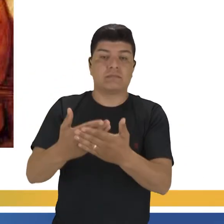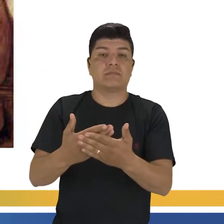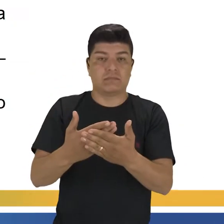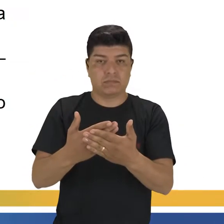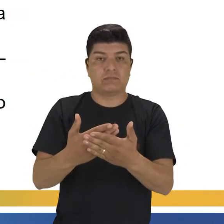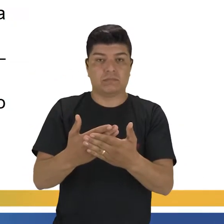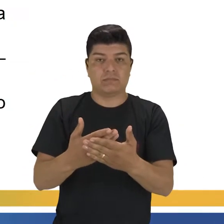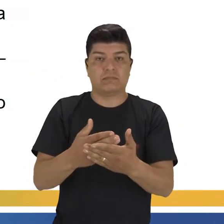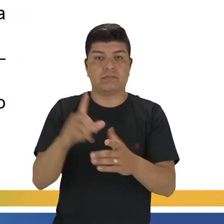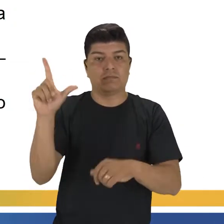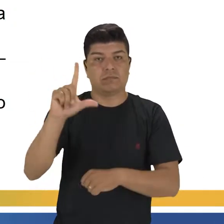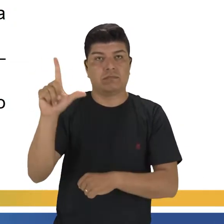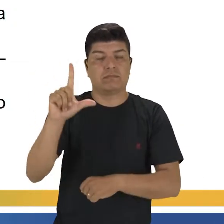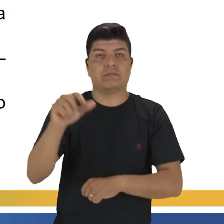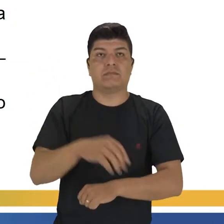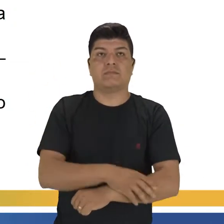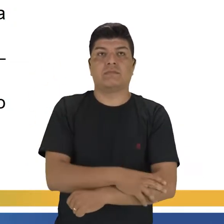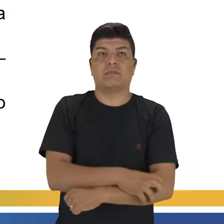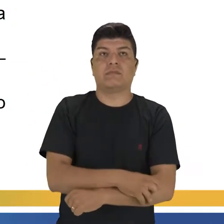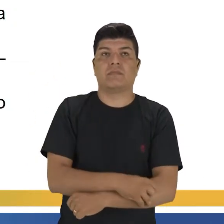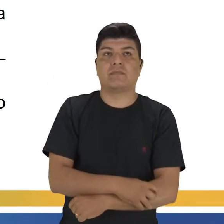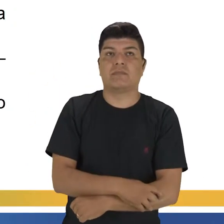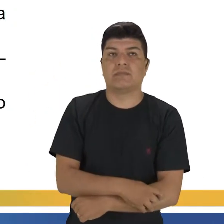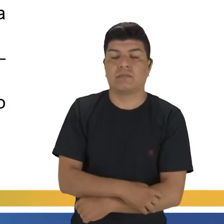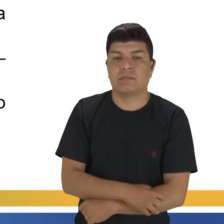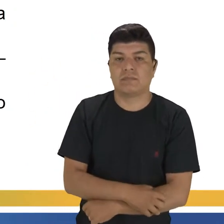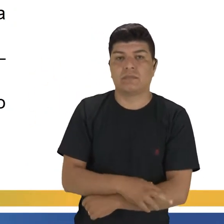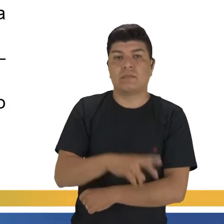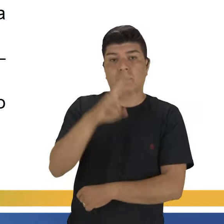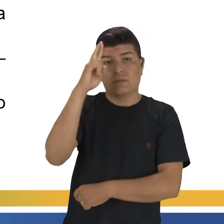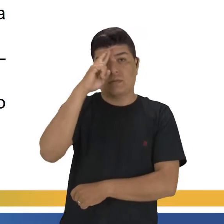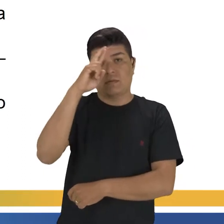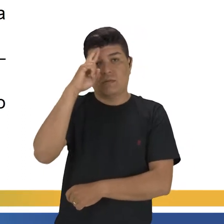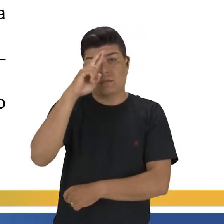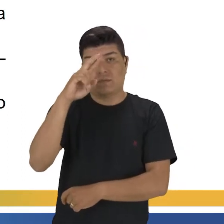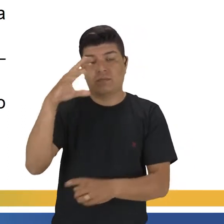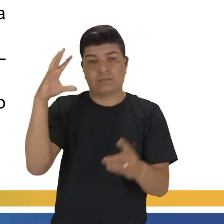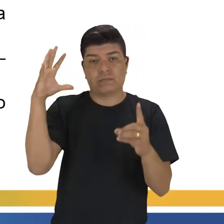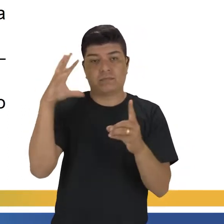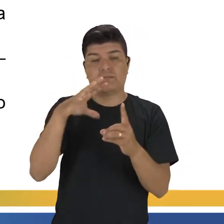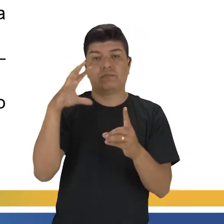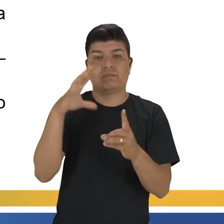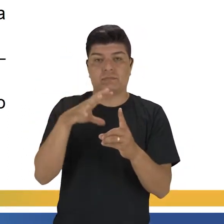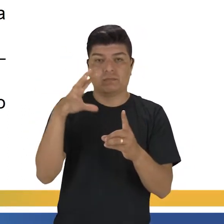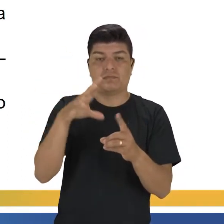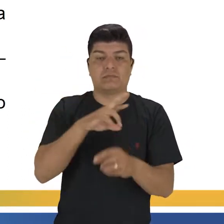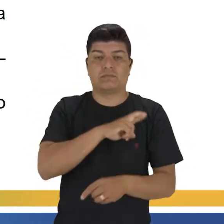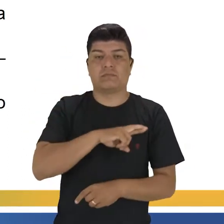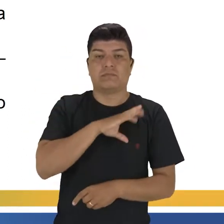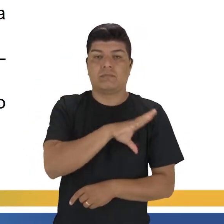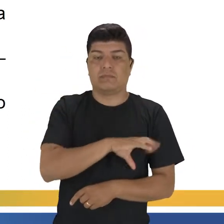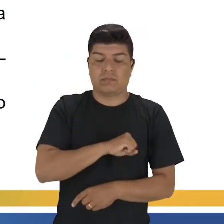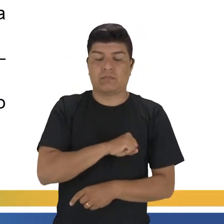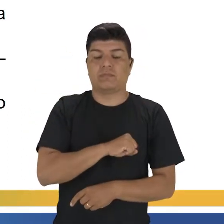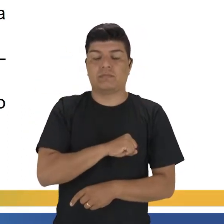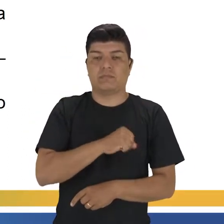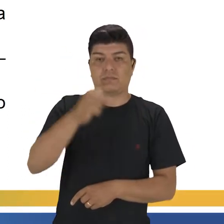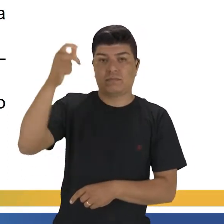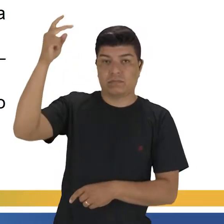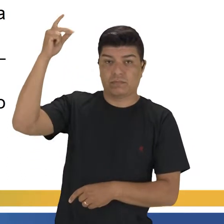estilo literário. Então, os fatos históricos que influenciaram o romantismo naquela